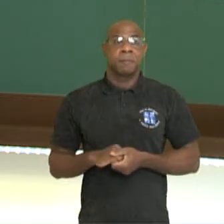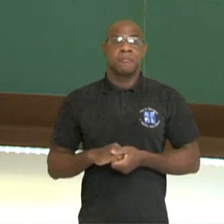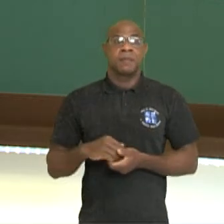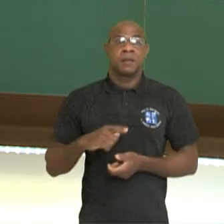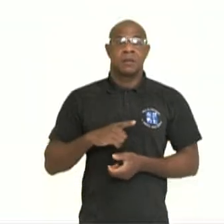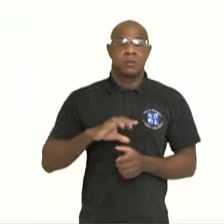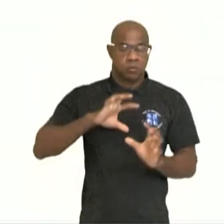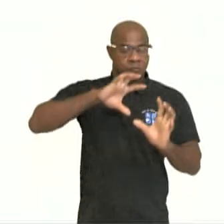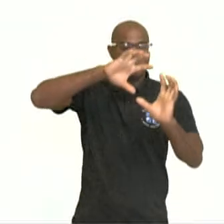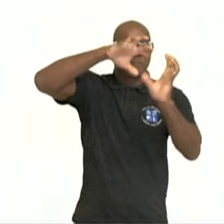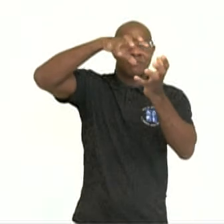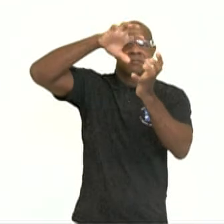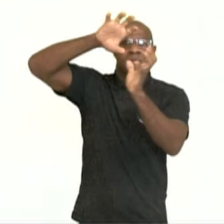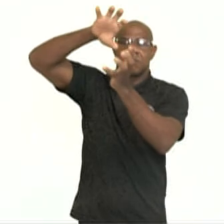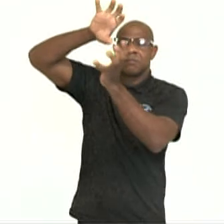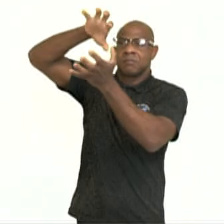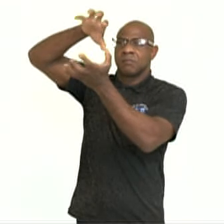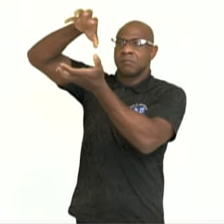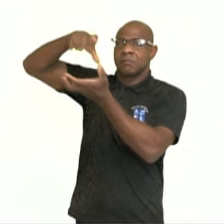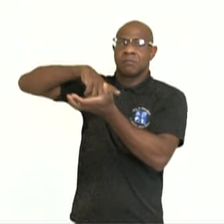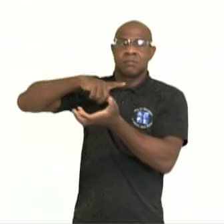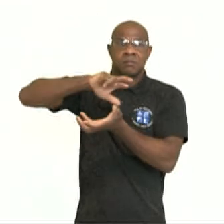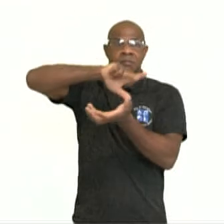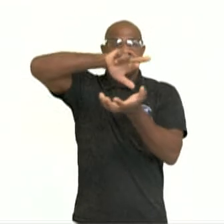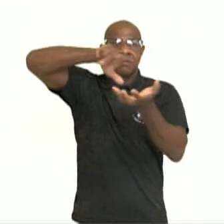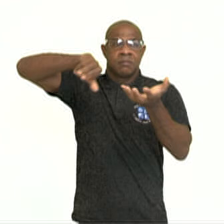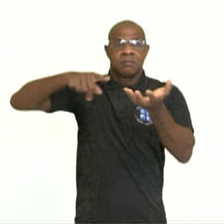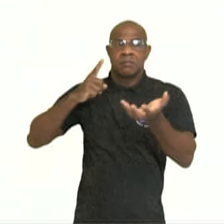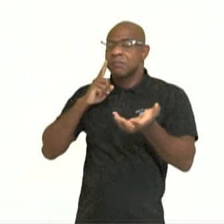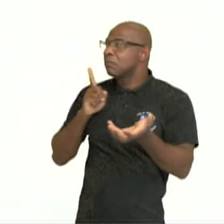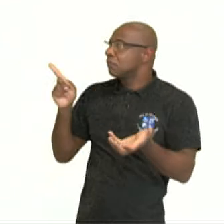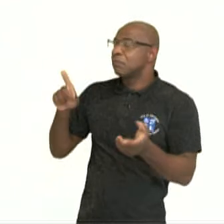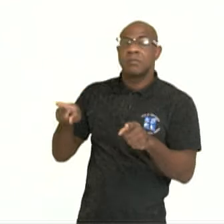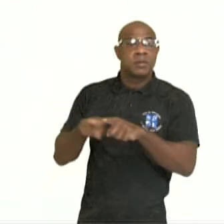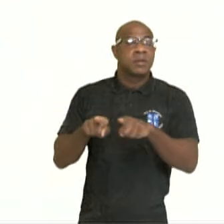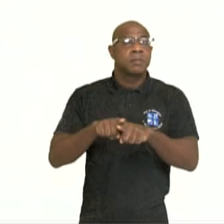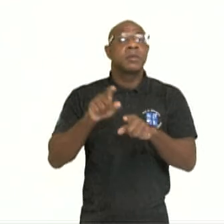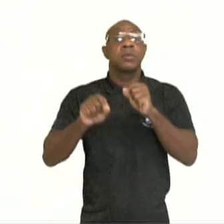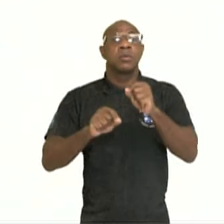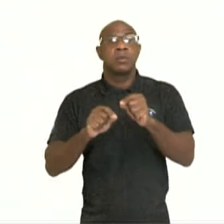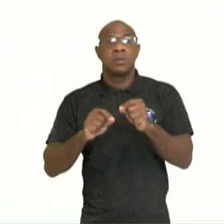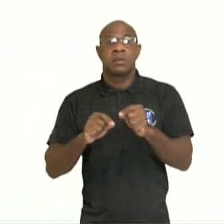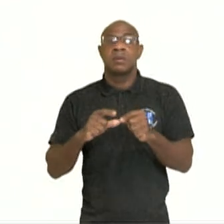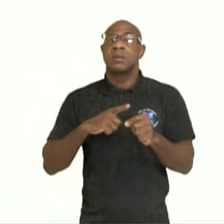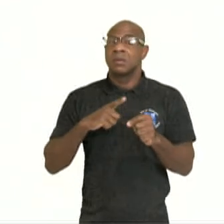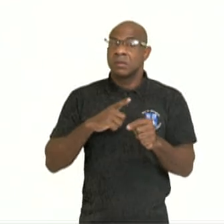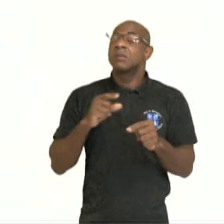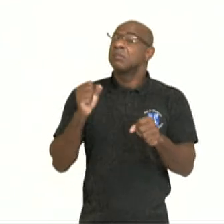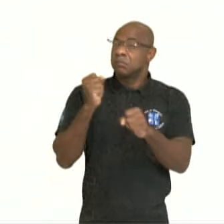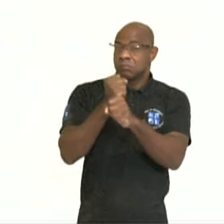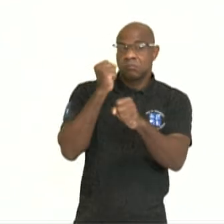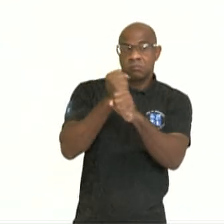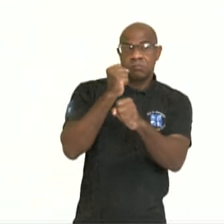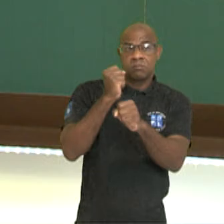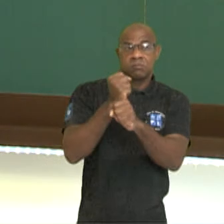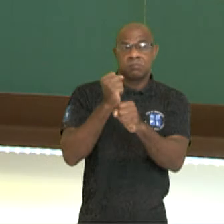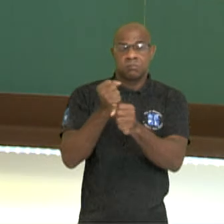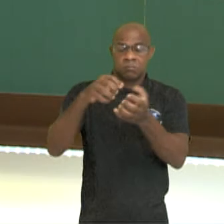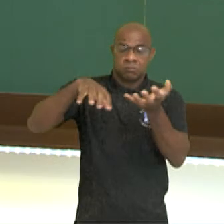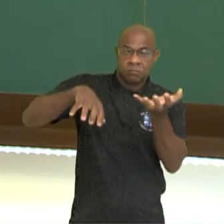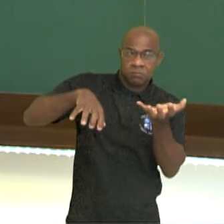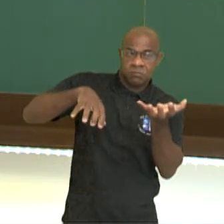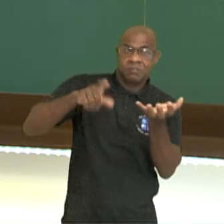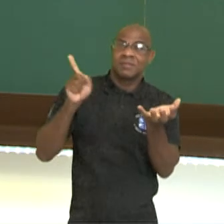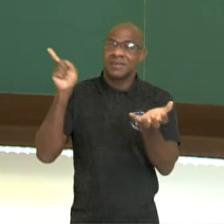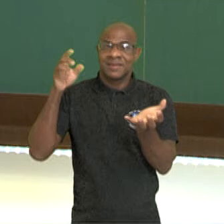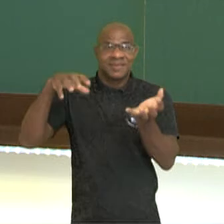No universo, nós temos os planetas, que têm a forma esférica, e nós temos também nas construções, por exemplo, lá